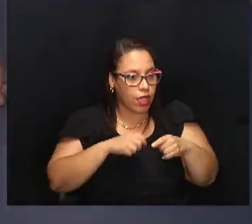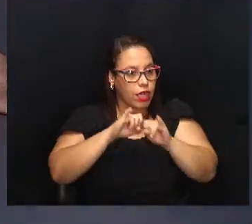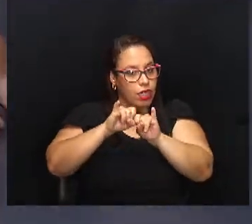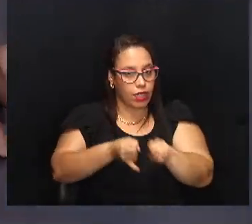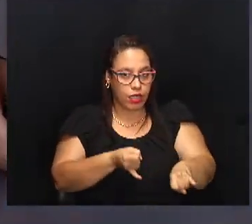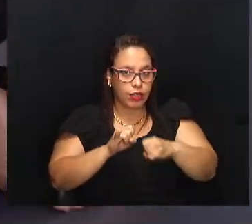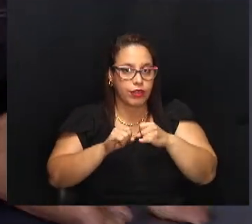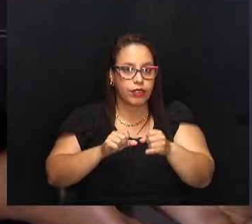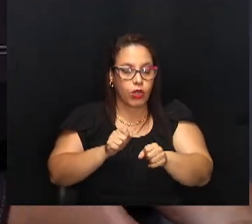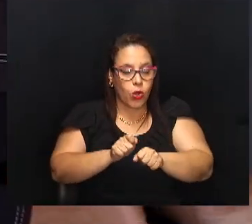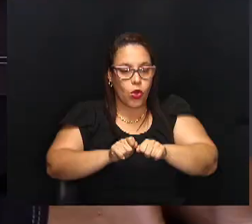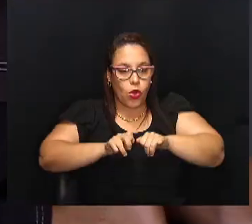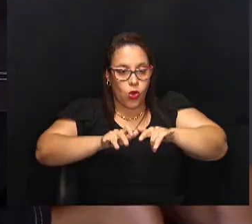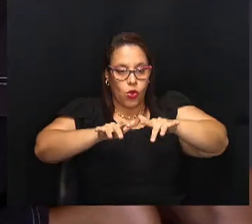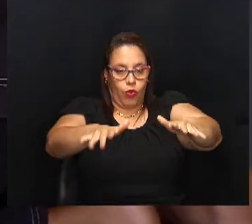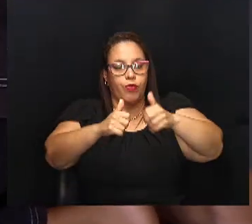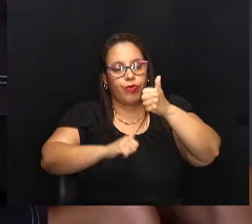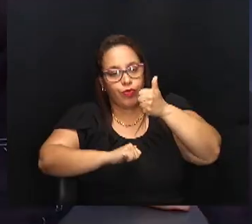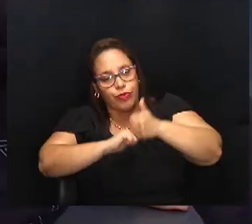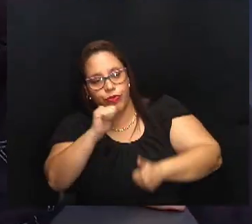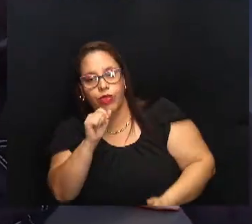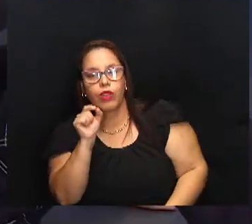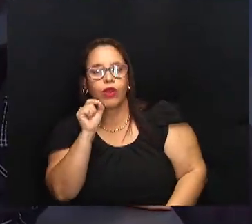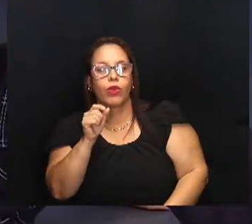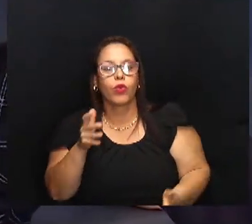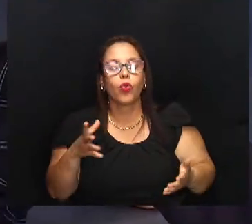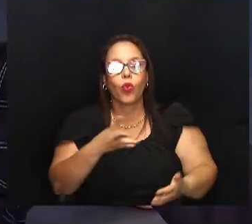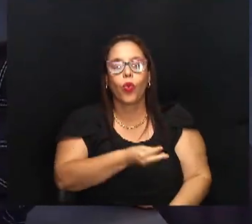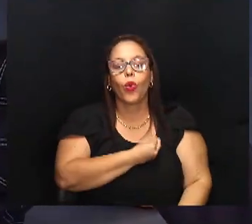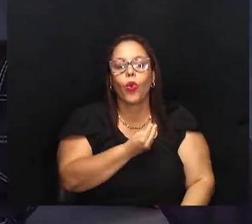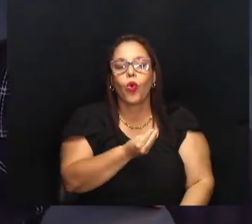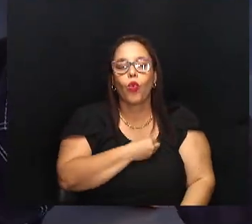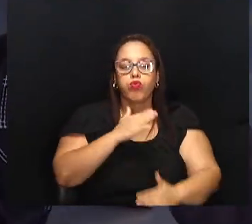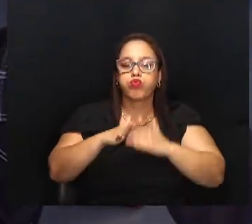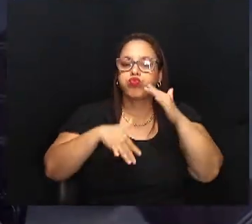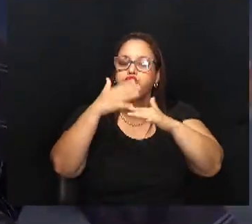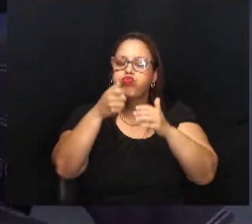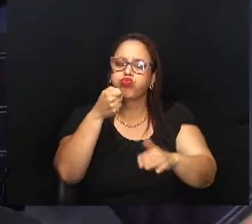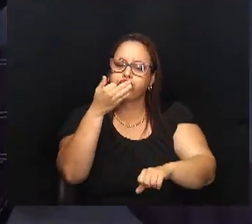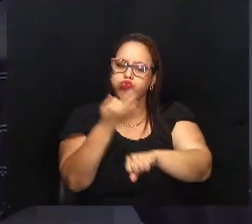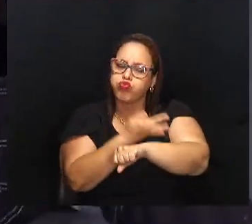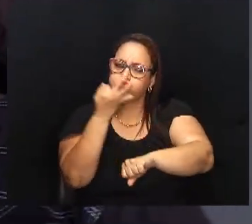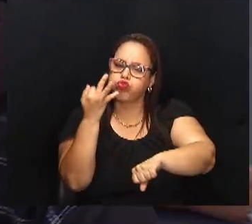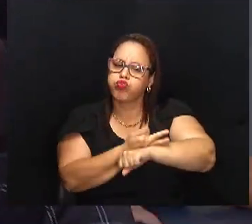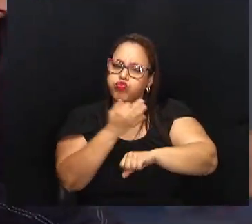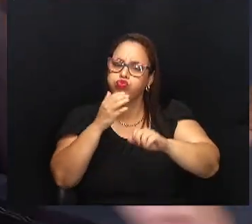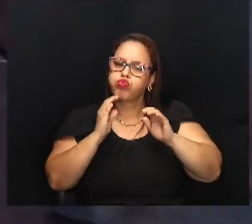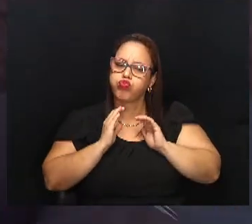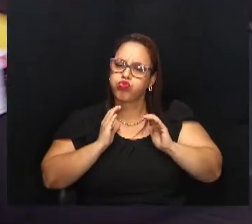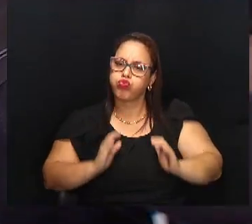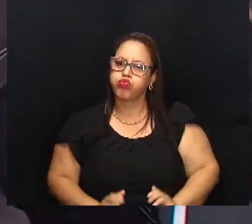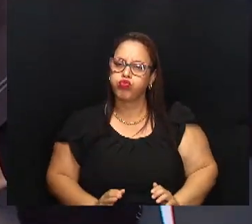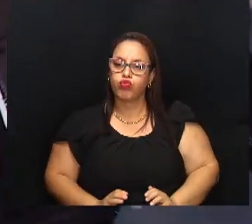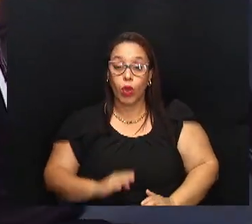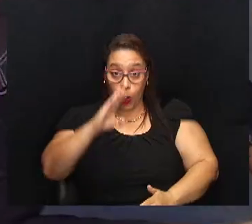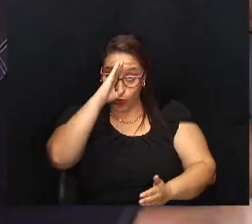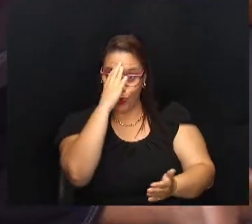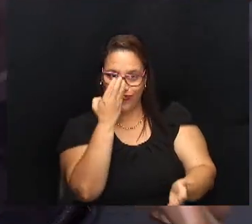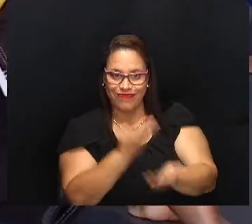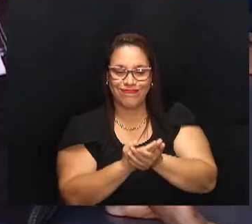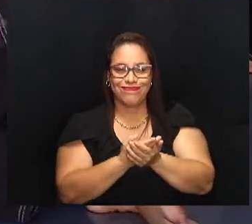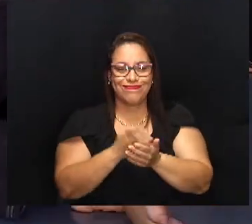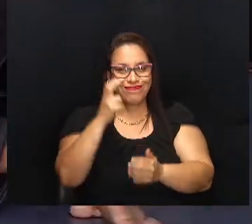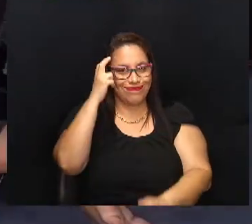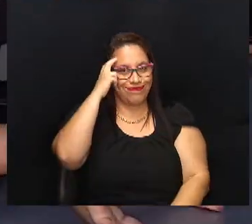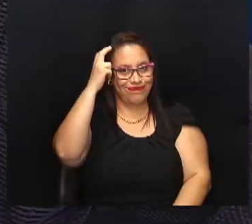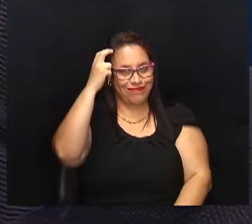jiu-jitsu transcende o esporte ao atuar como um estilo de vida que desenvolve resiliência, disciplina, autoconfiança e